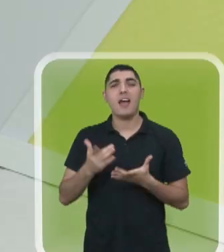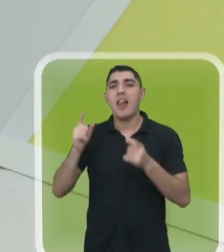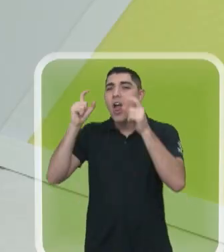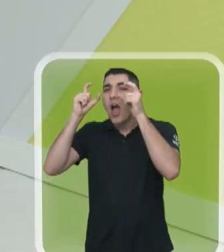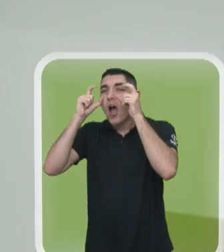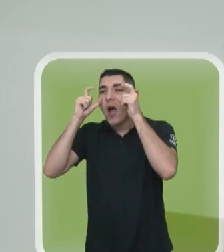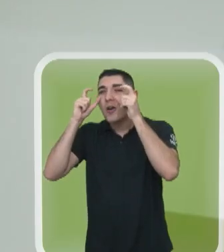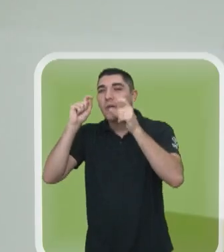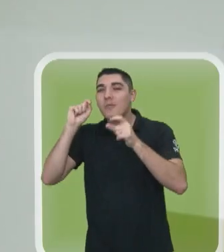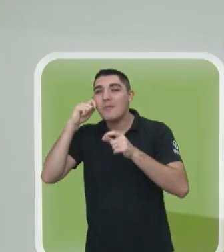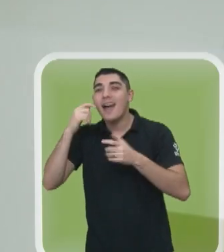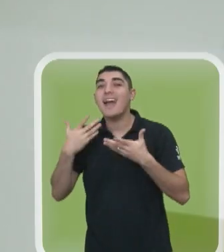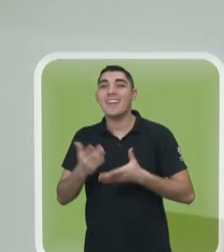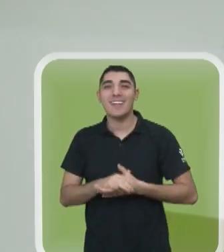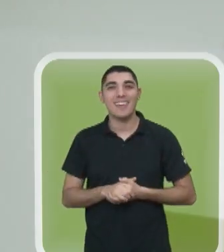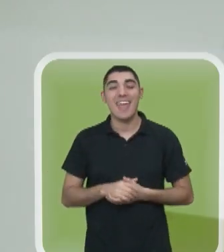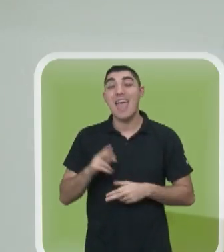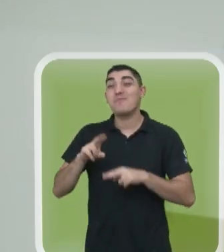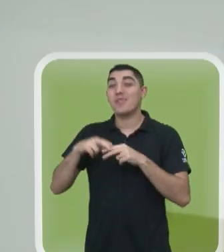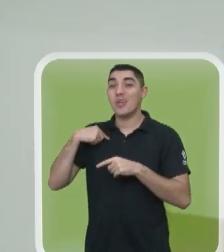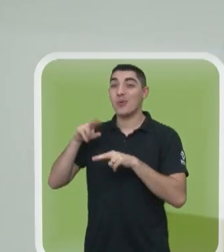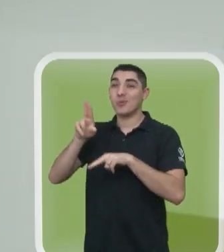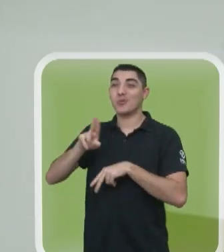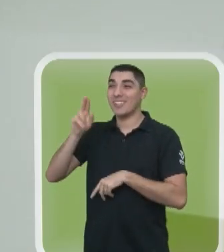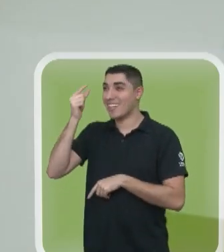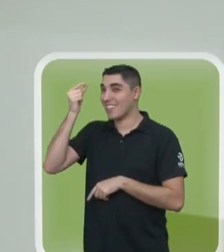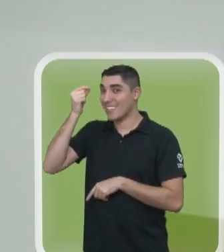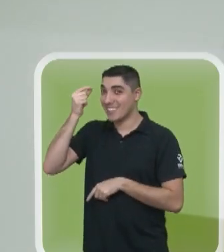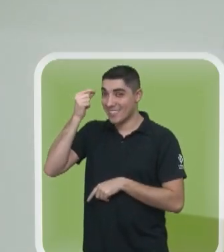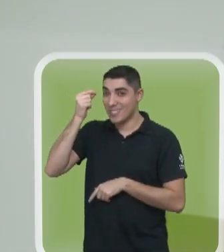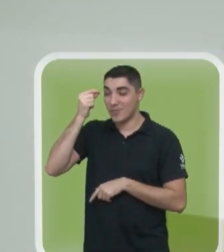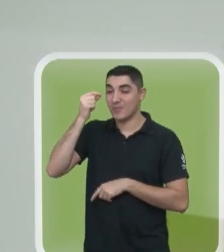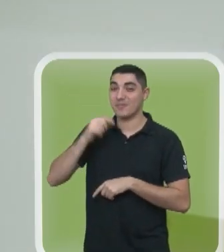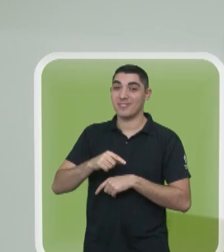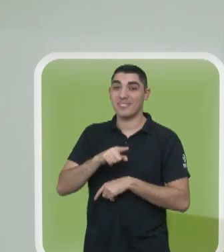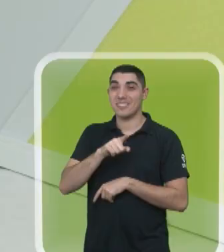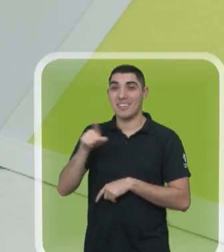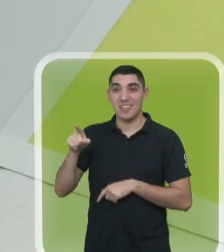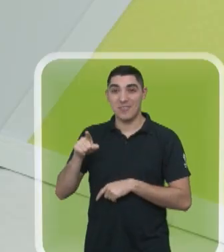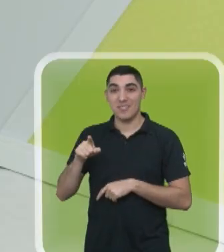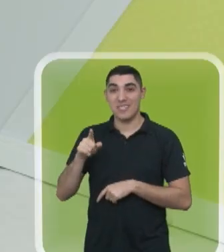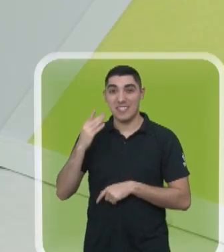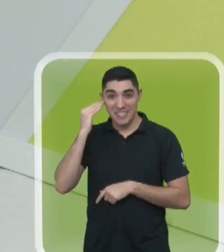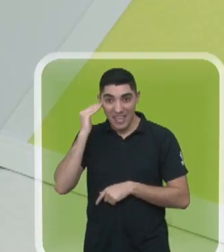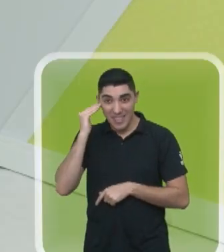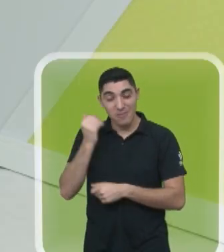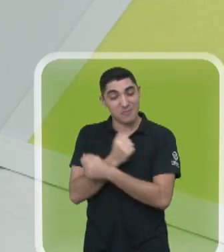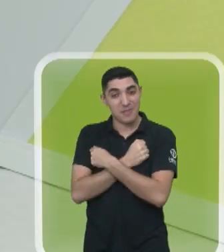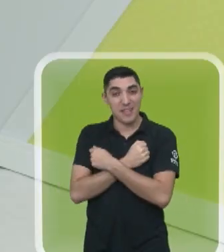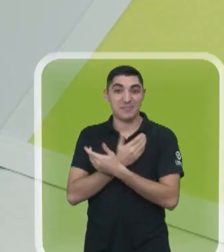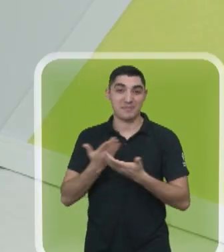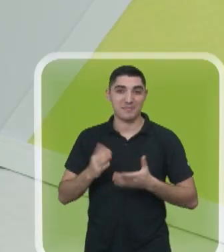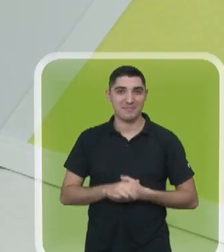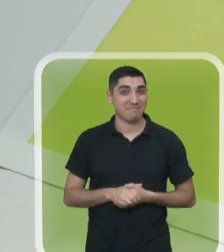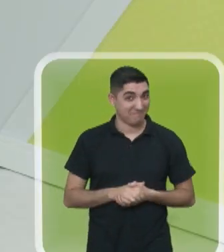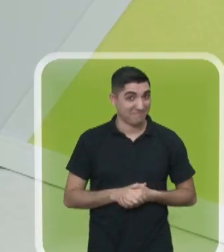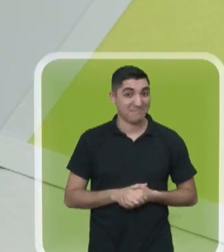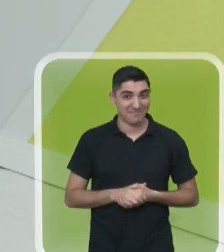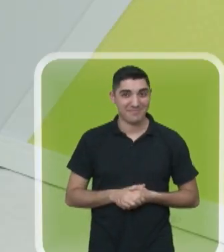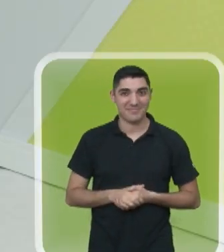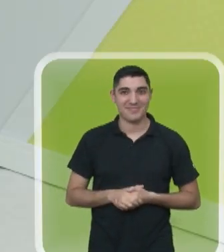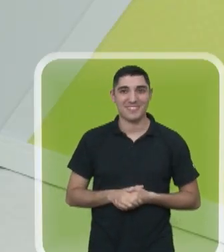escuro? Que eu usei colírio. Para quem pegou referência, um abraço. Que fazem.